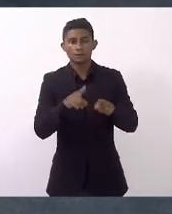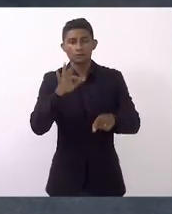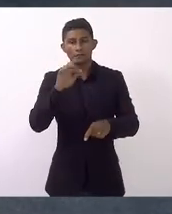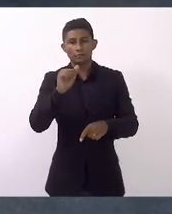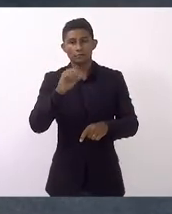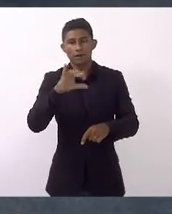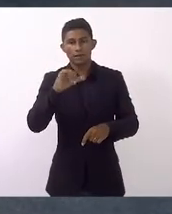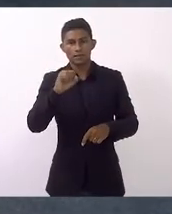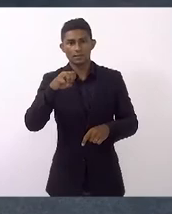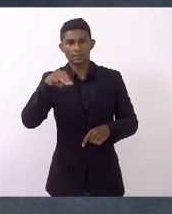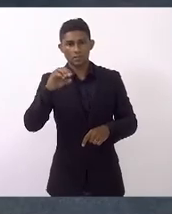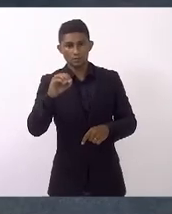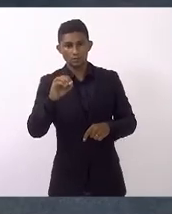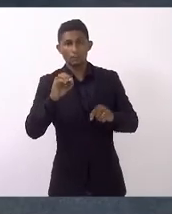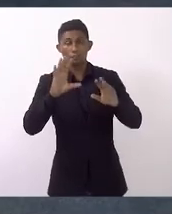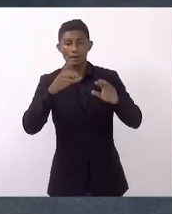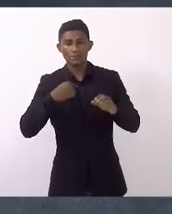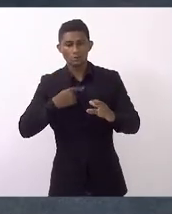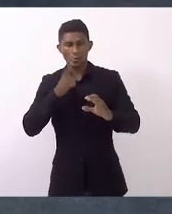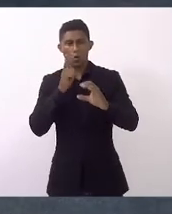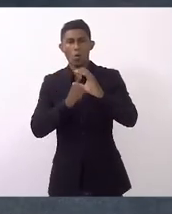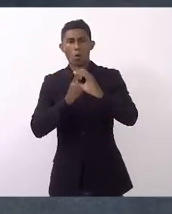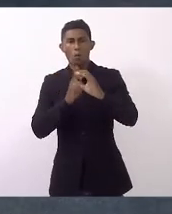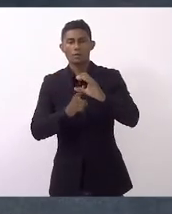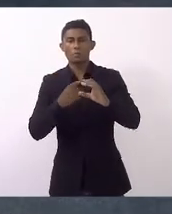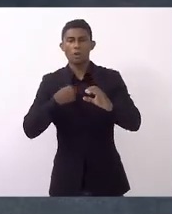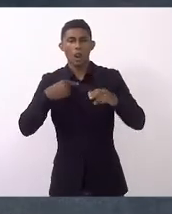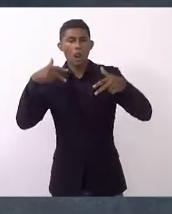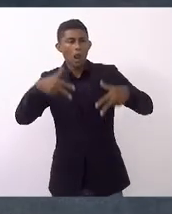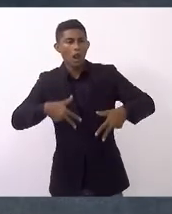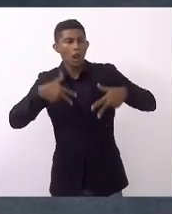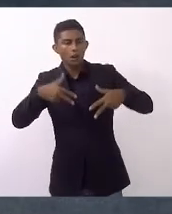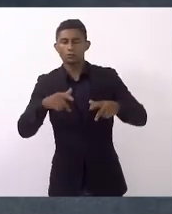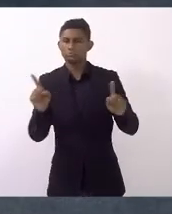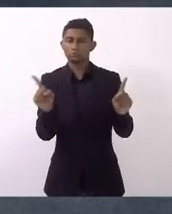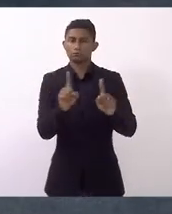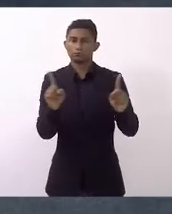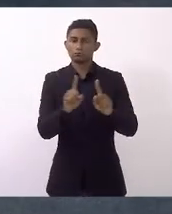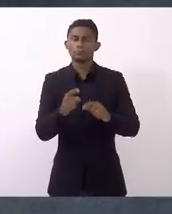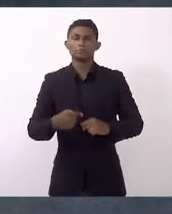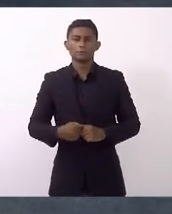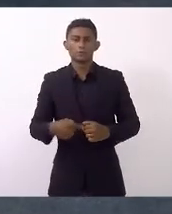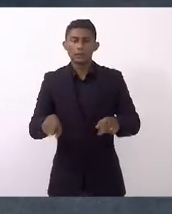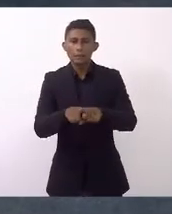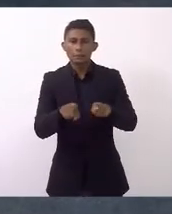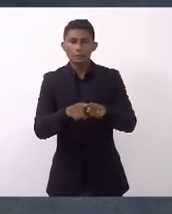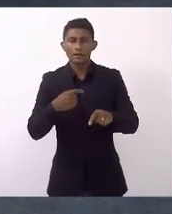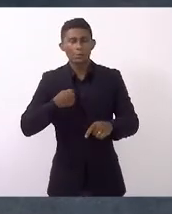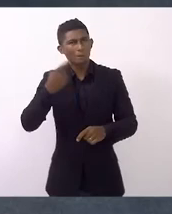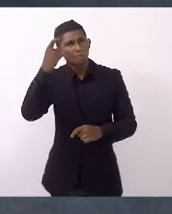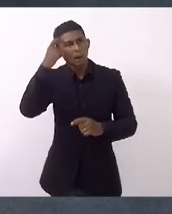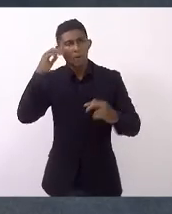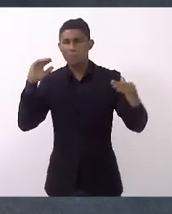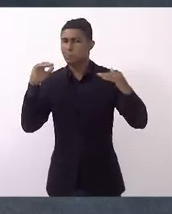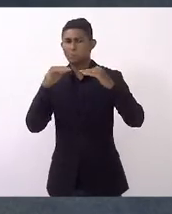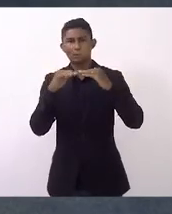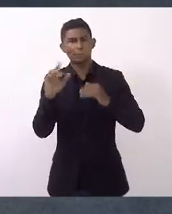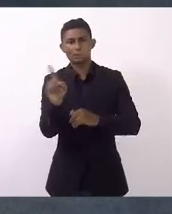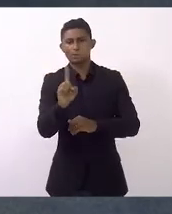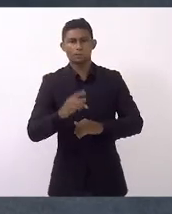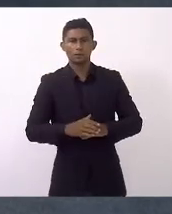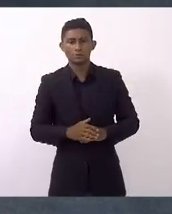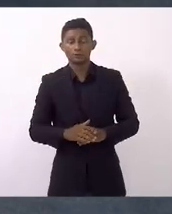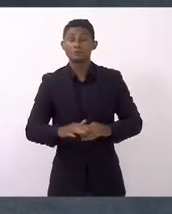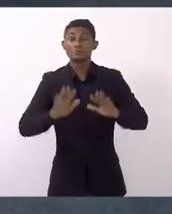também não milito no comunismo, não o defendo como ideologia partidária, mas é uma